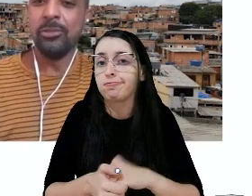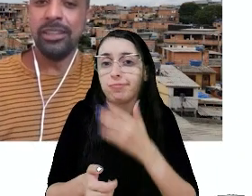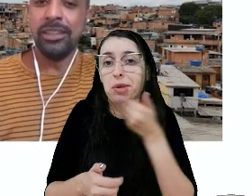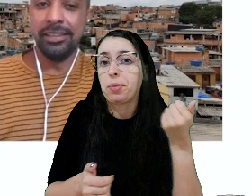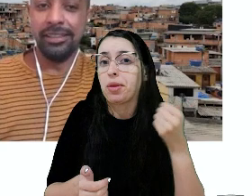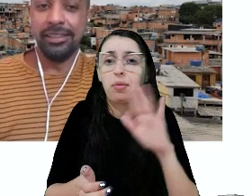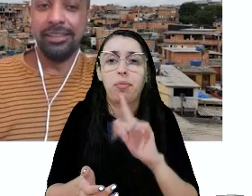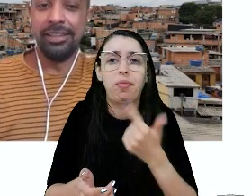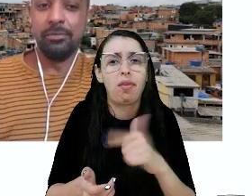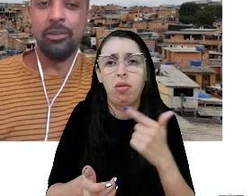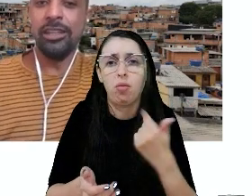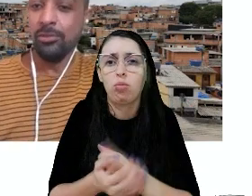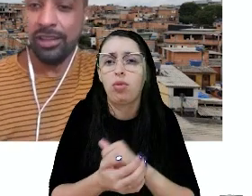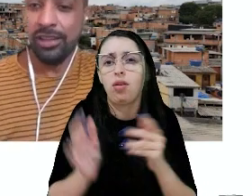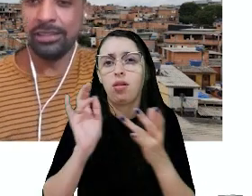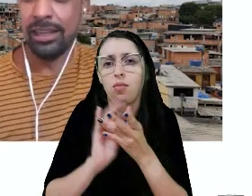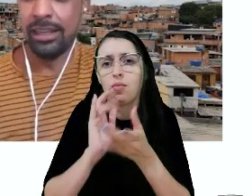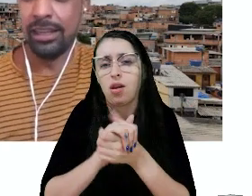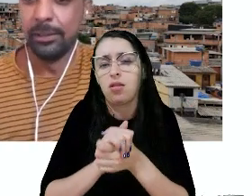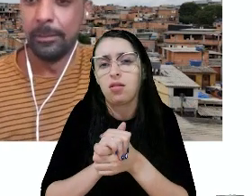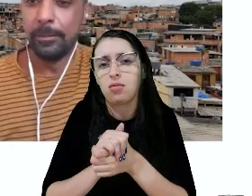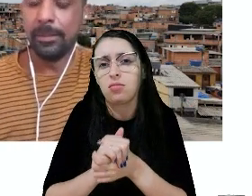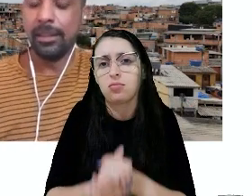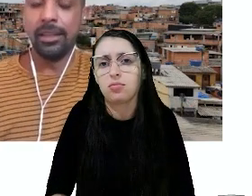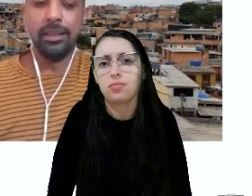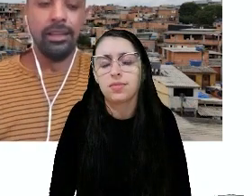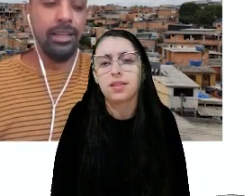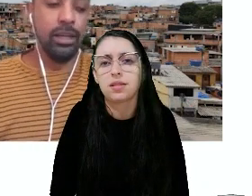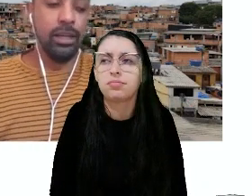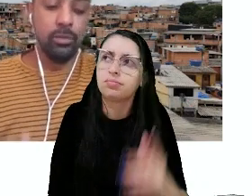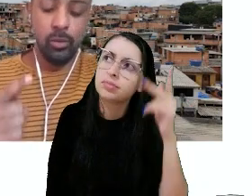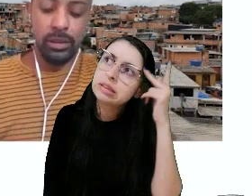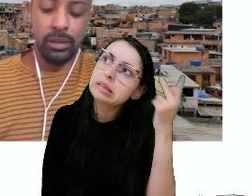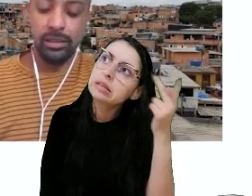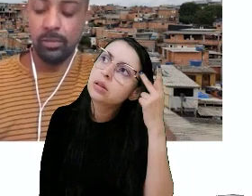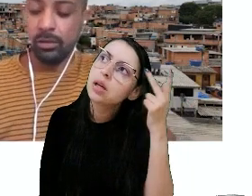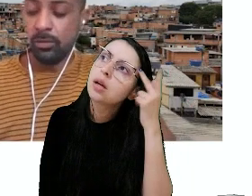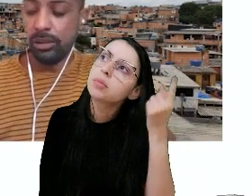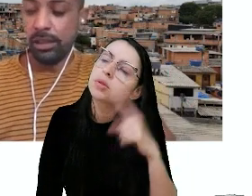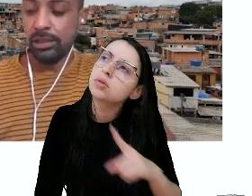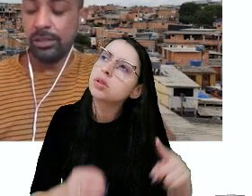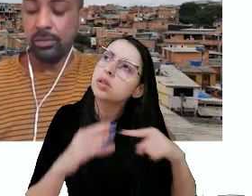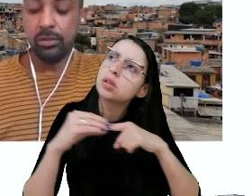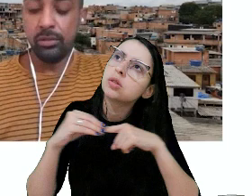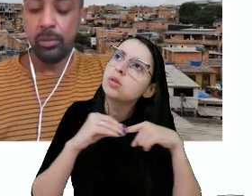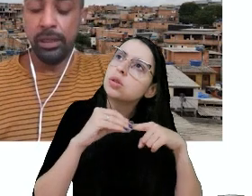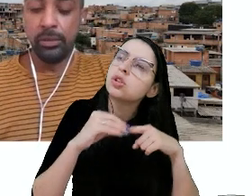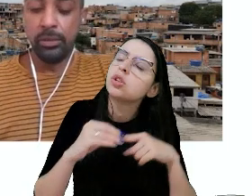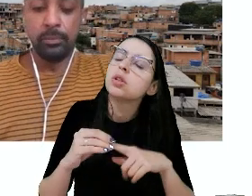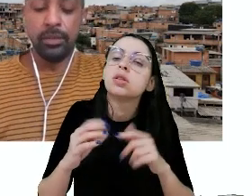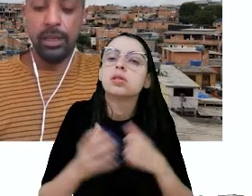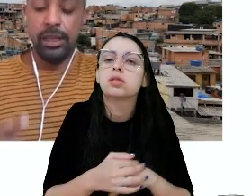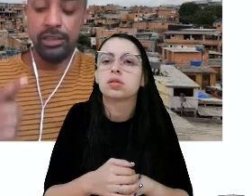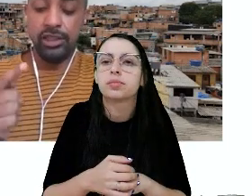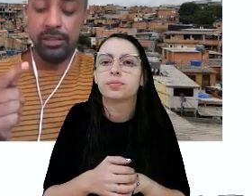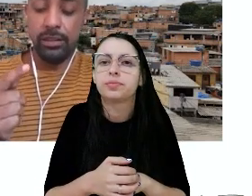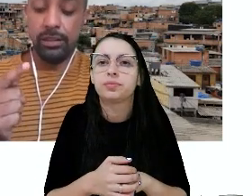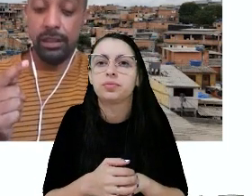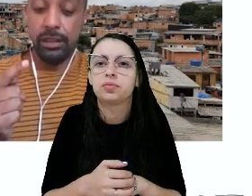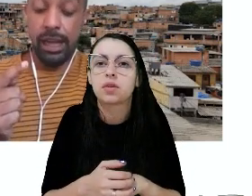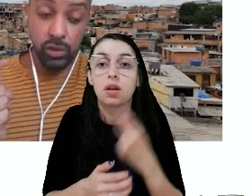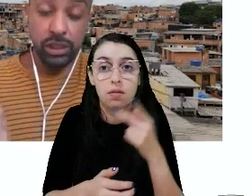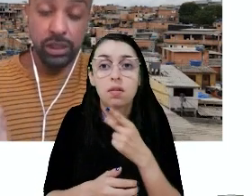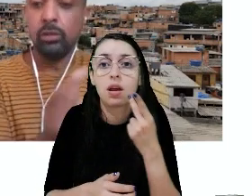que era melhor não ter, era melhor que ele não tivesse lá, né? Eu lembro, eu passei numa comunidade em São José do Rio Preto, que a